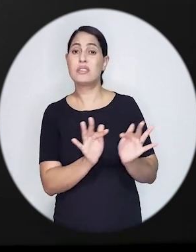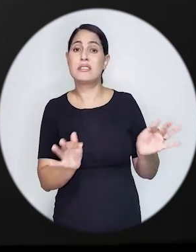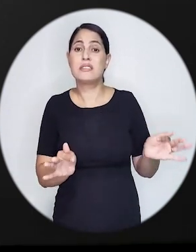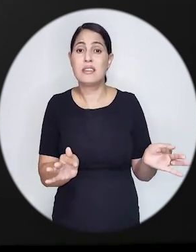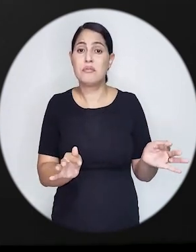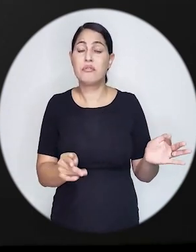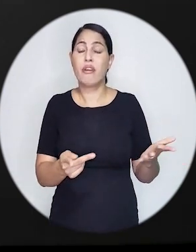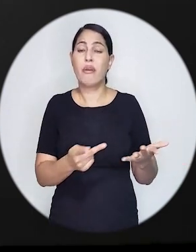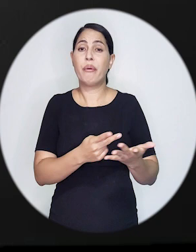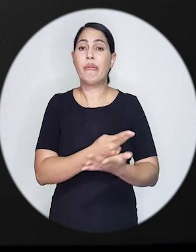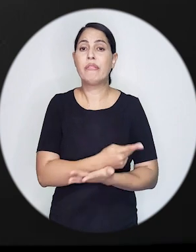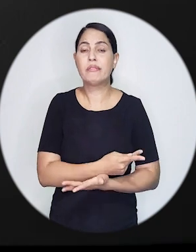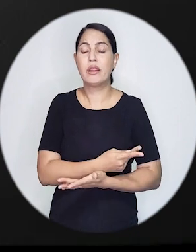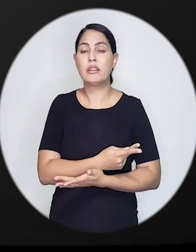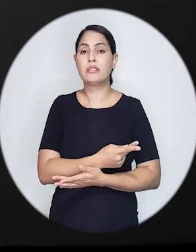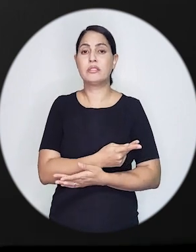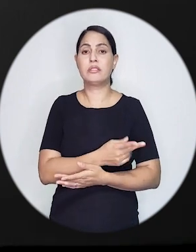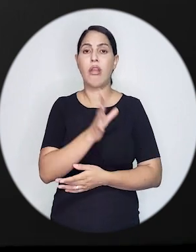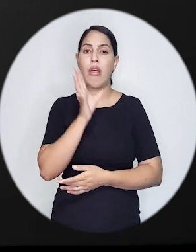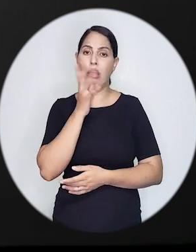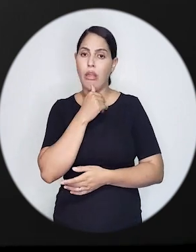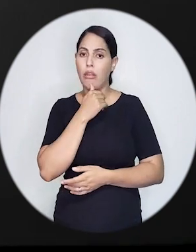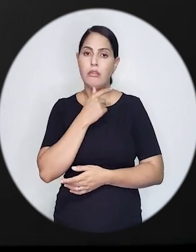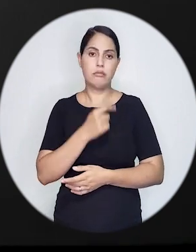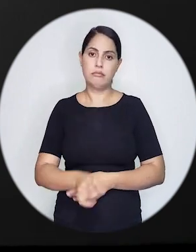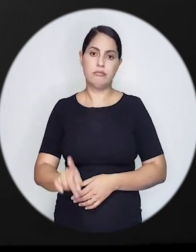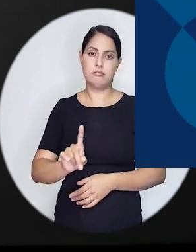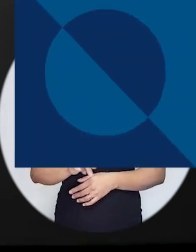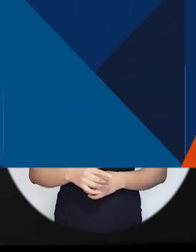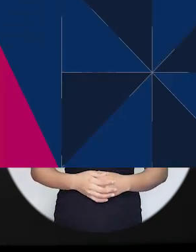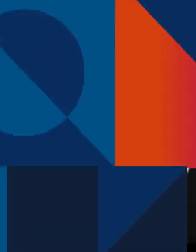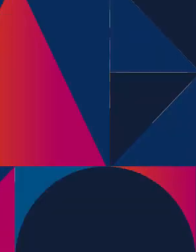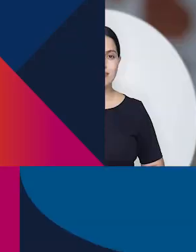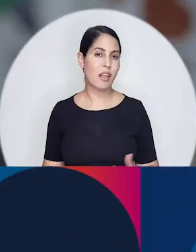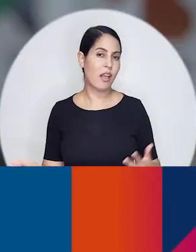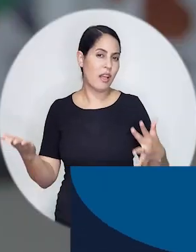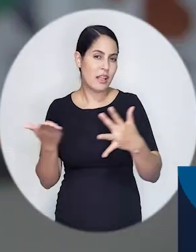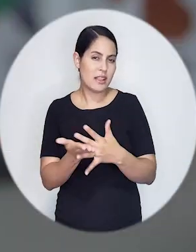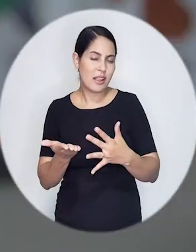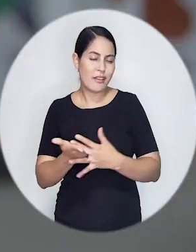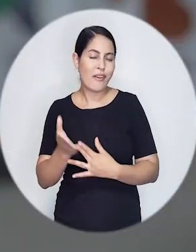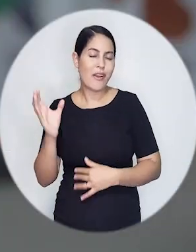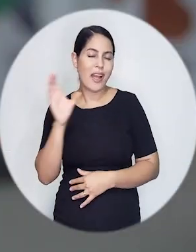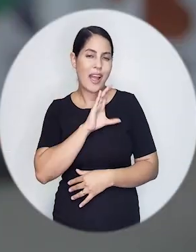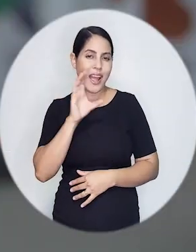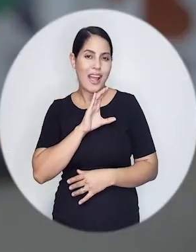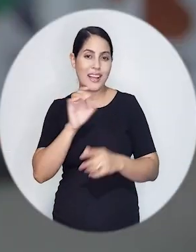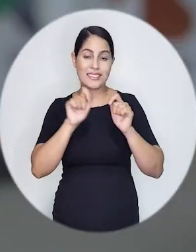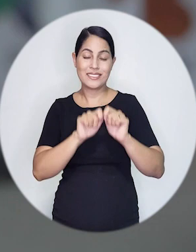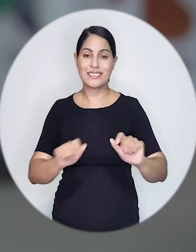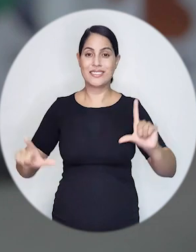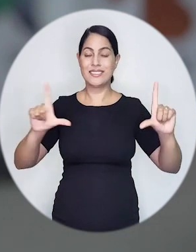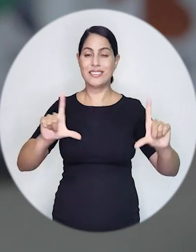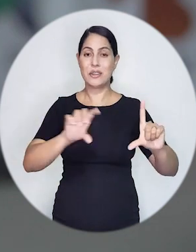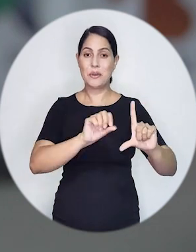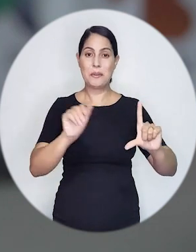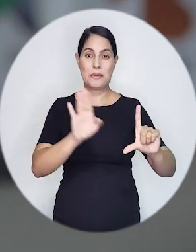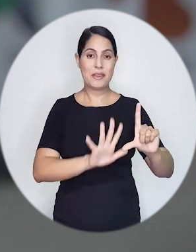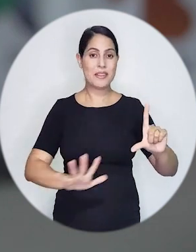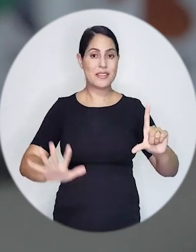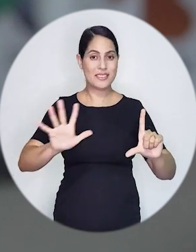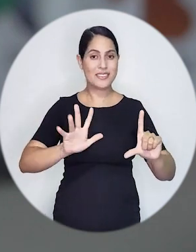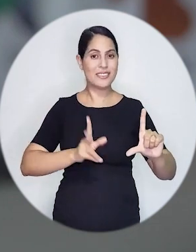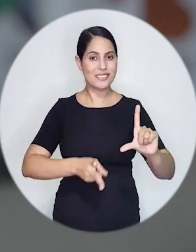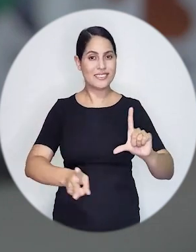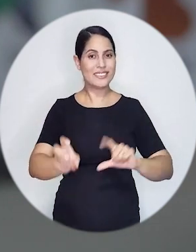seleção que acaba gerando a negativa automatizada. Agora nós vamos para uma rápida pausa. Na sequência,